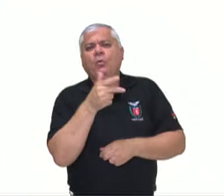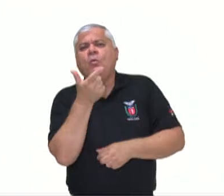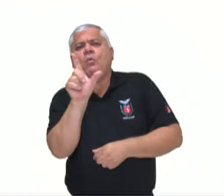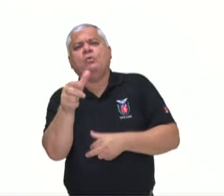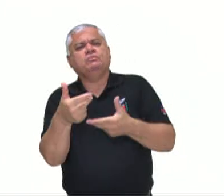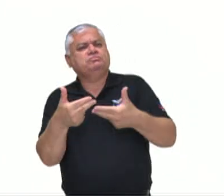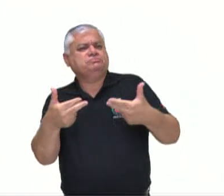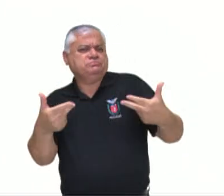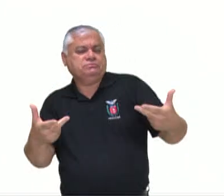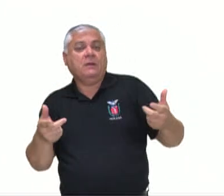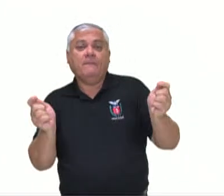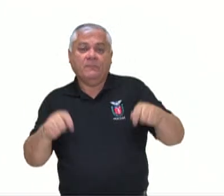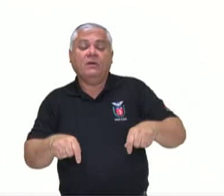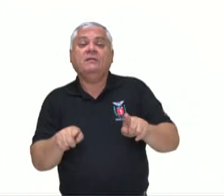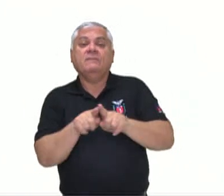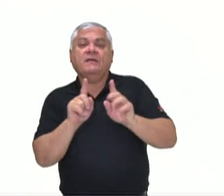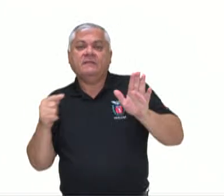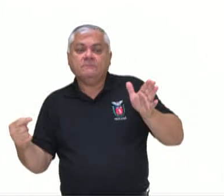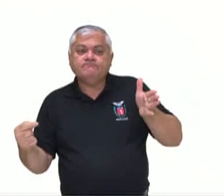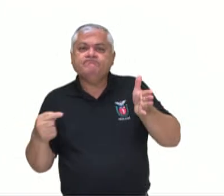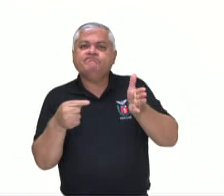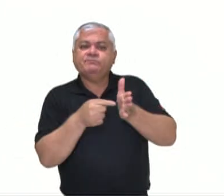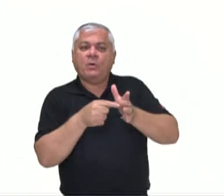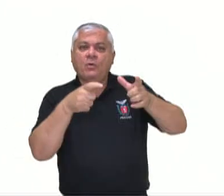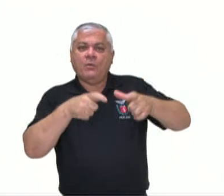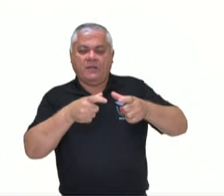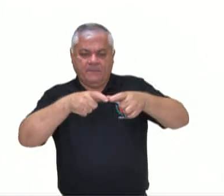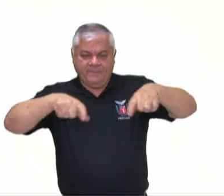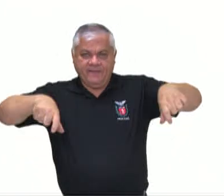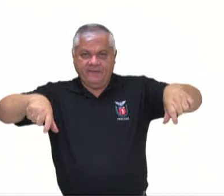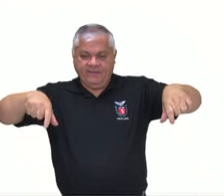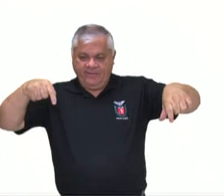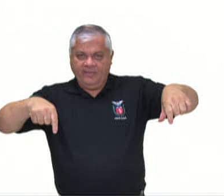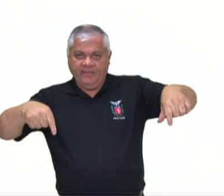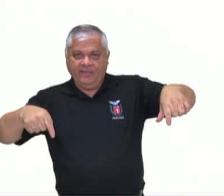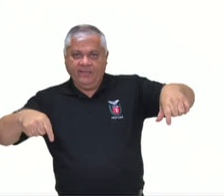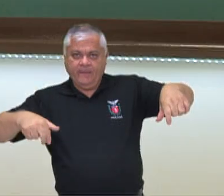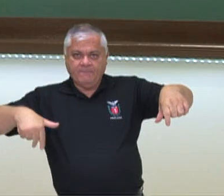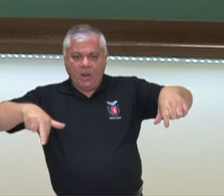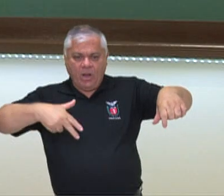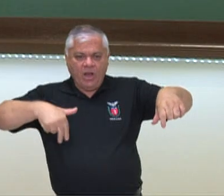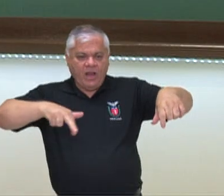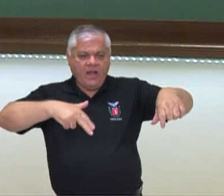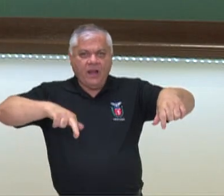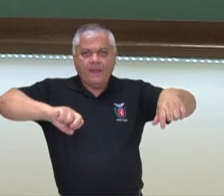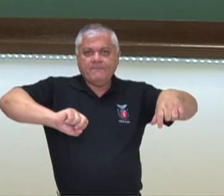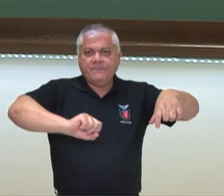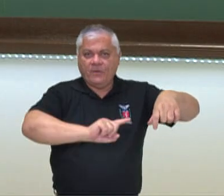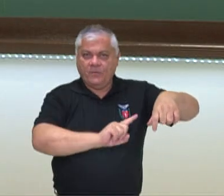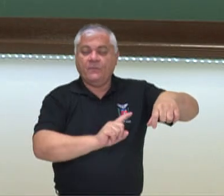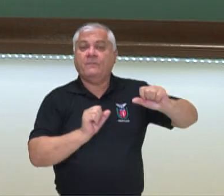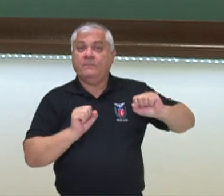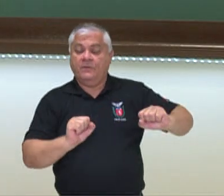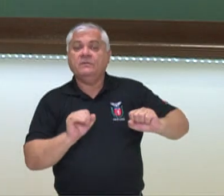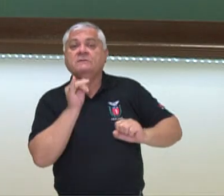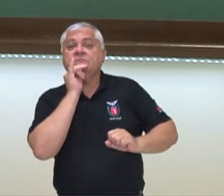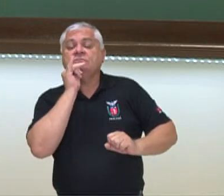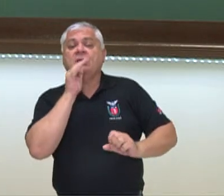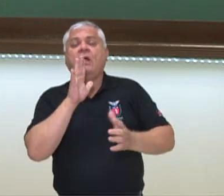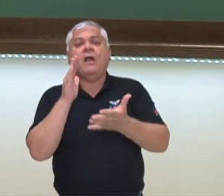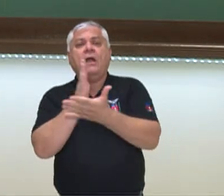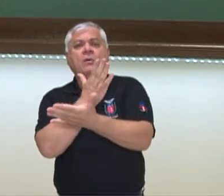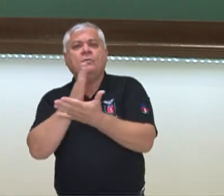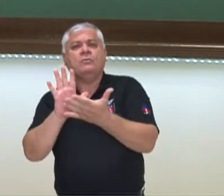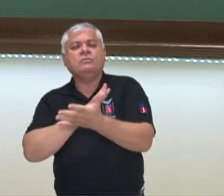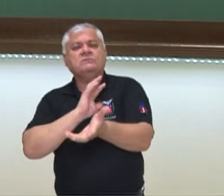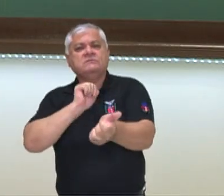também, até um ponto determinado da quadra ou do campo adversário. Em alguns esportes, basta eu chegar